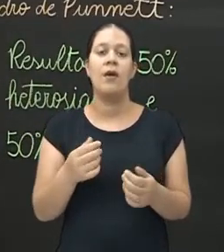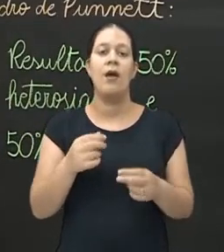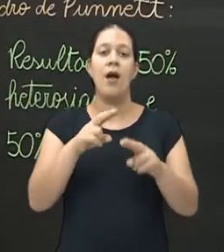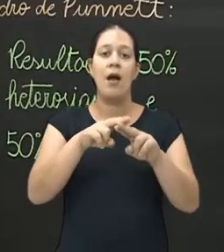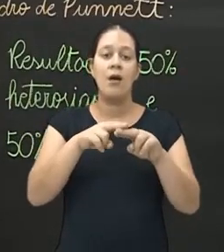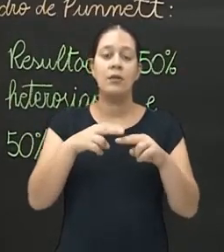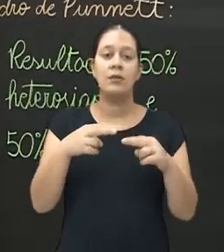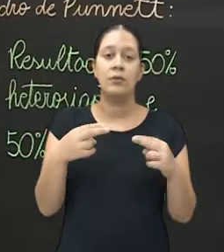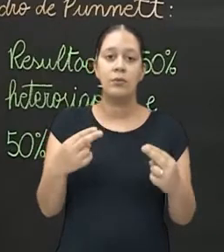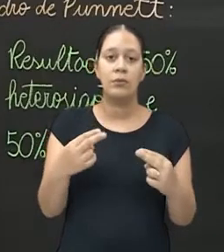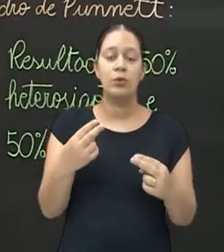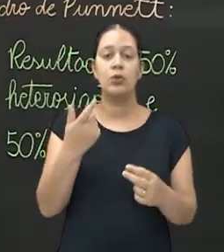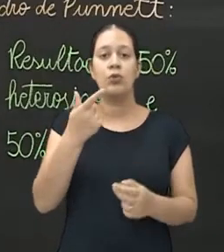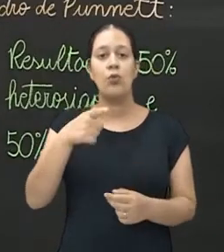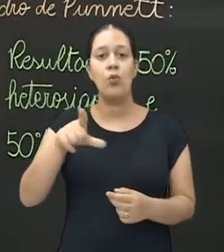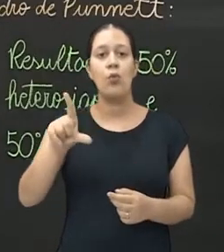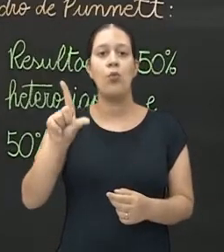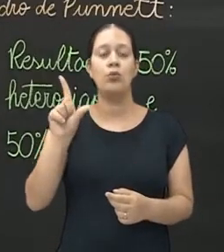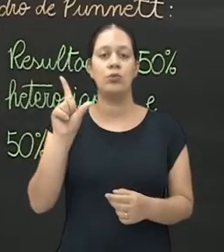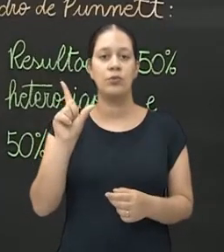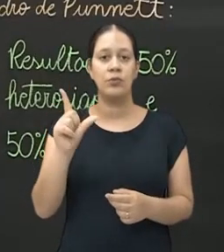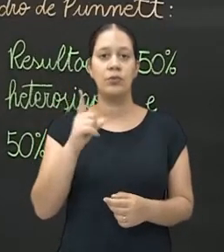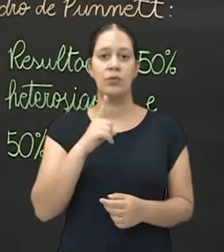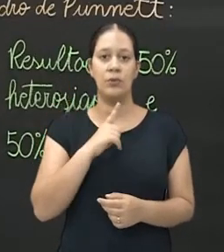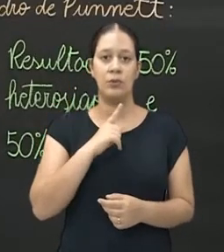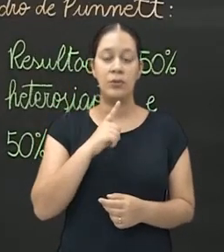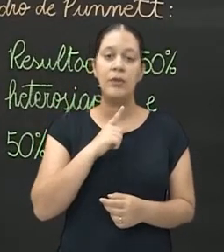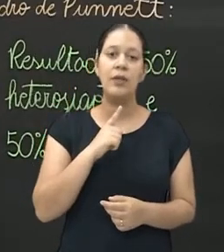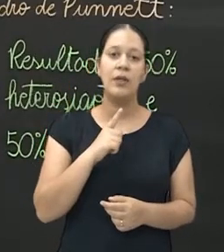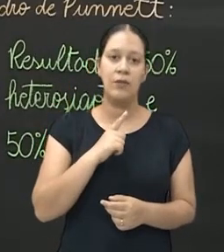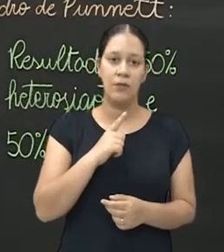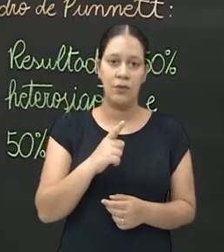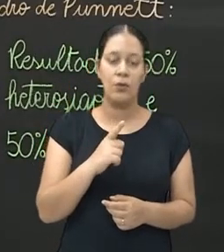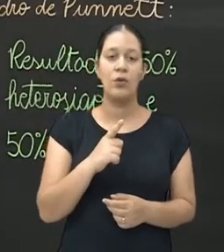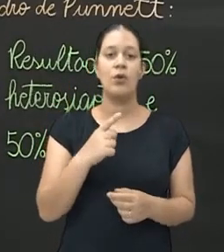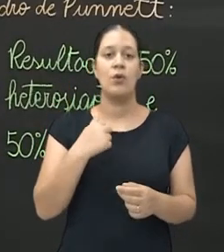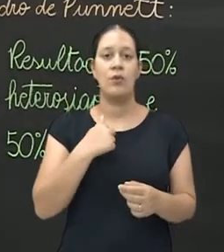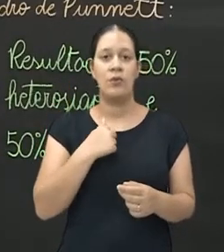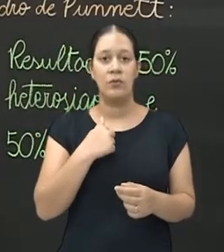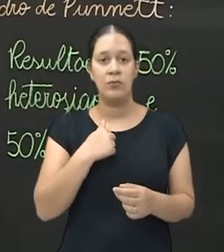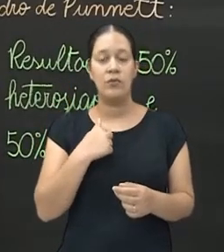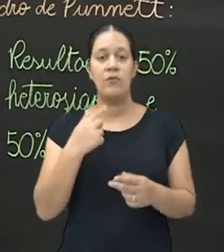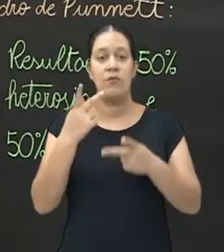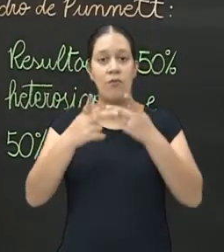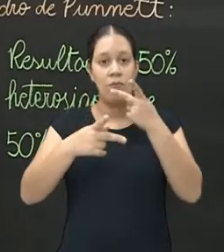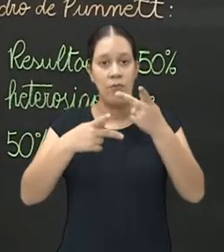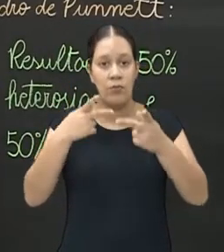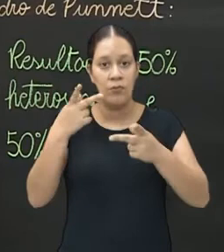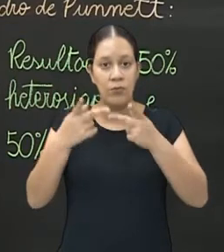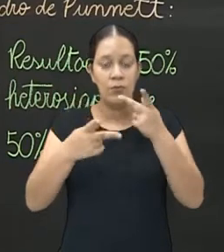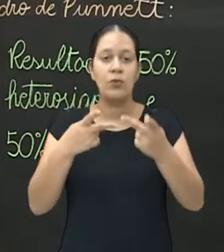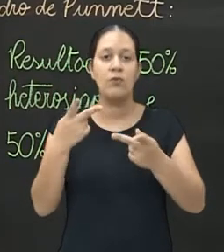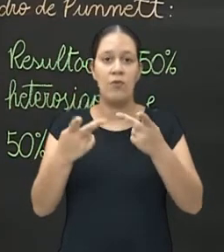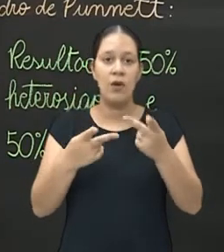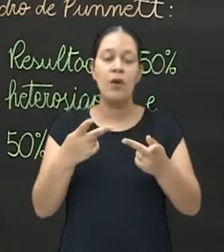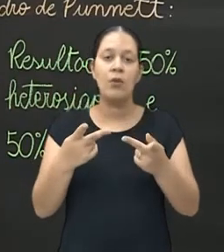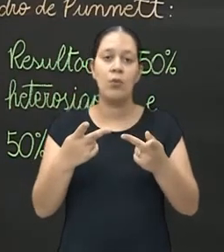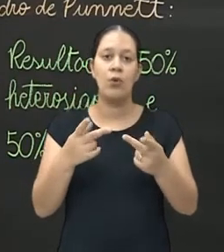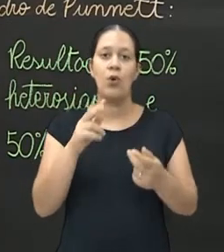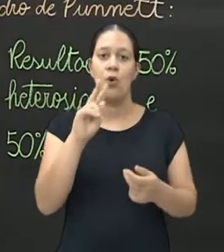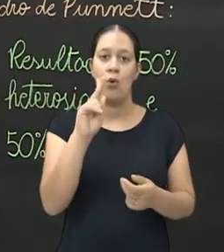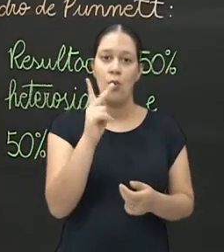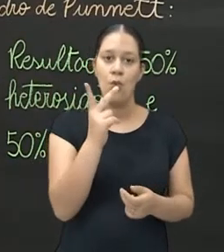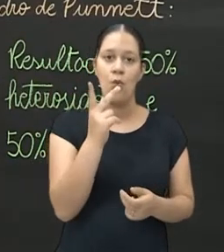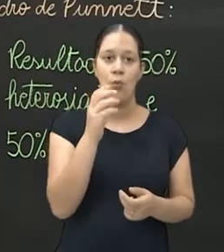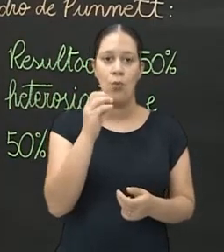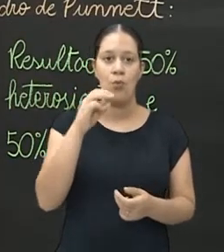azão. No outro par, também tem um gene azão. Então, eu falo que eu tenho uma condição de homozigose. Qual